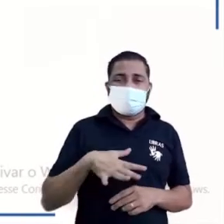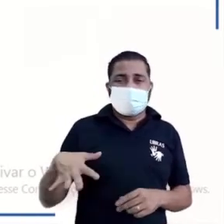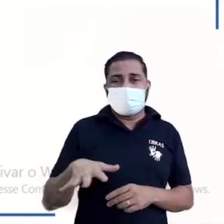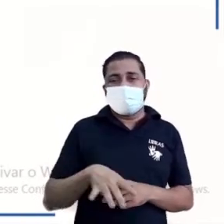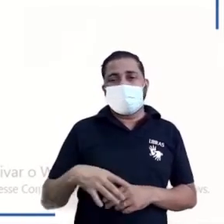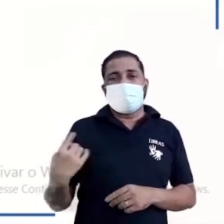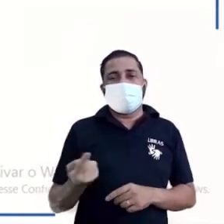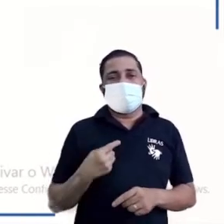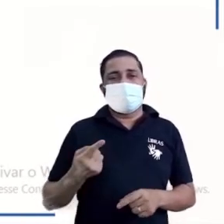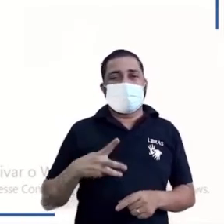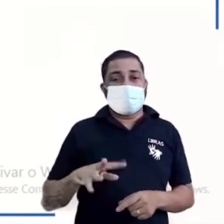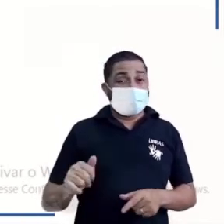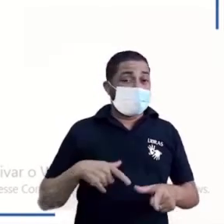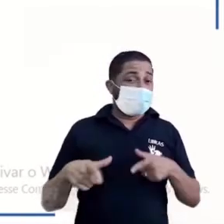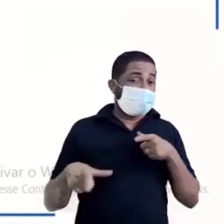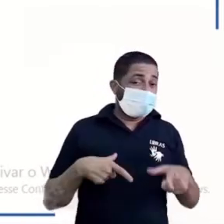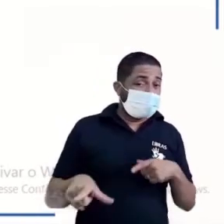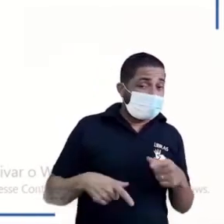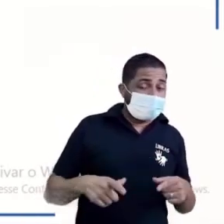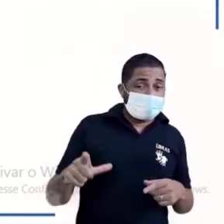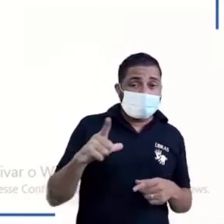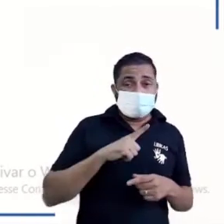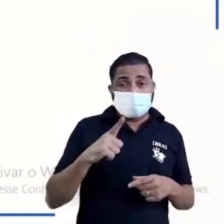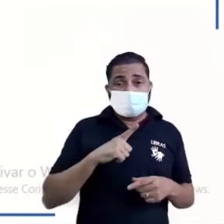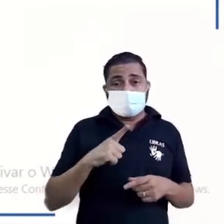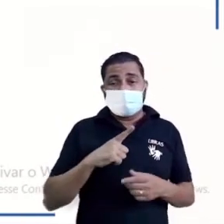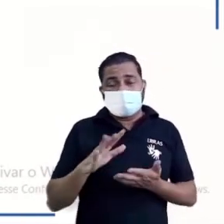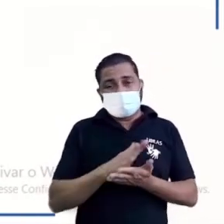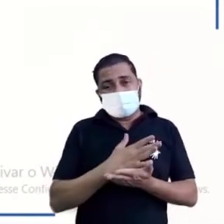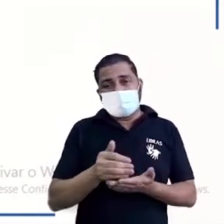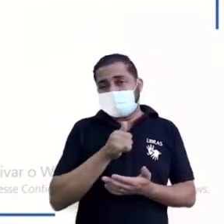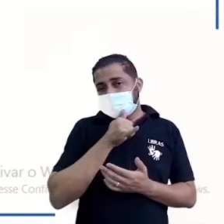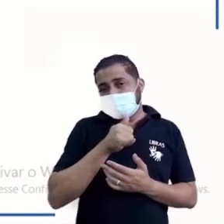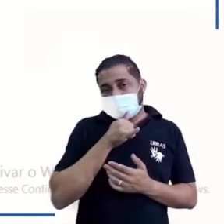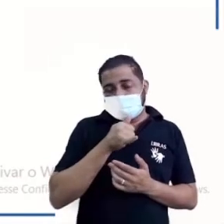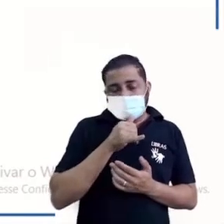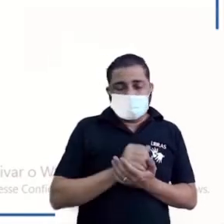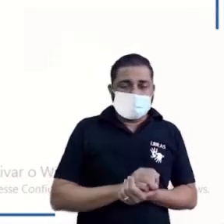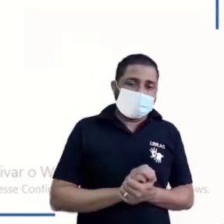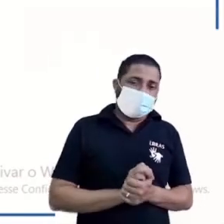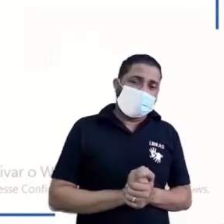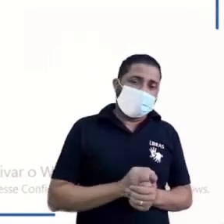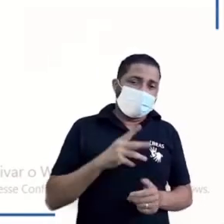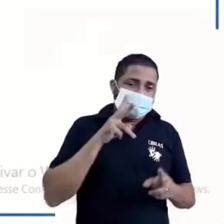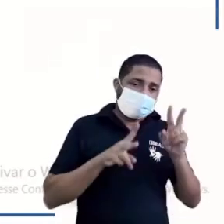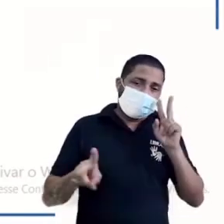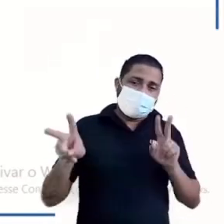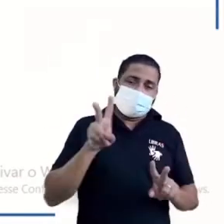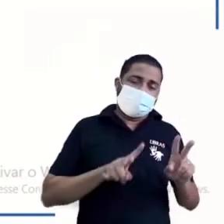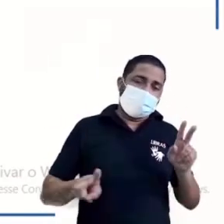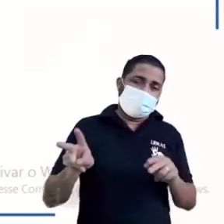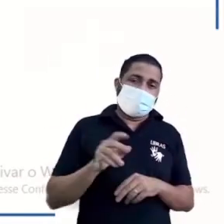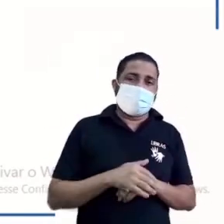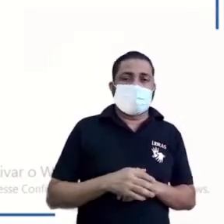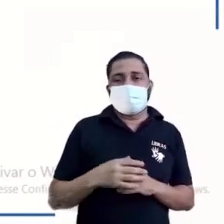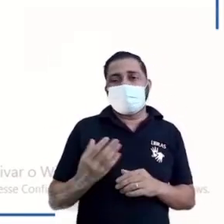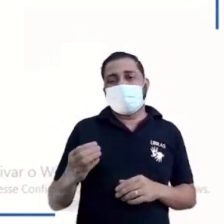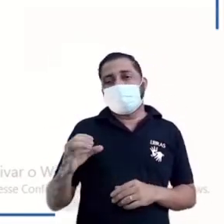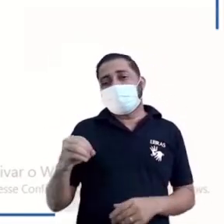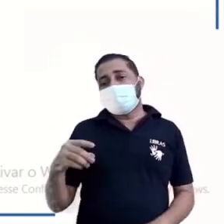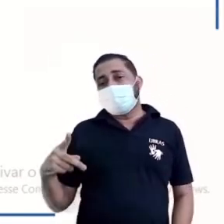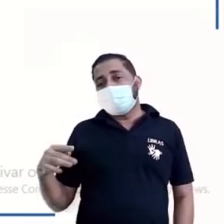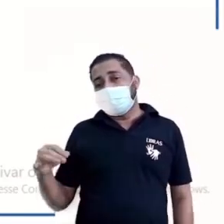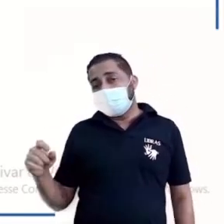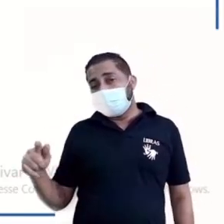gente vai trabalhar, né? Então a gente traz alguns exemplos, né? A gente vai trabalhar com alguns exemplos visuais de